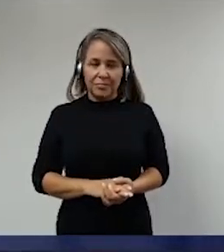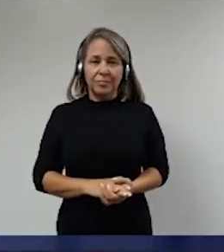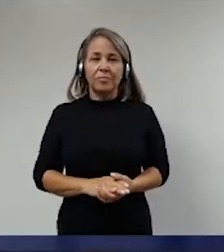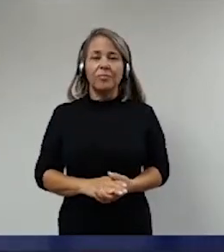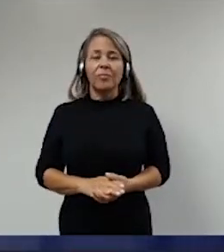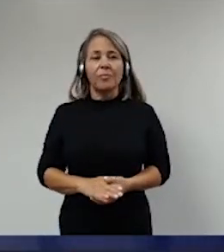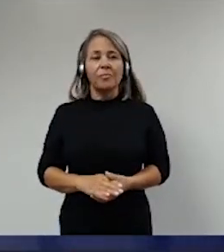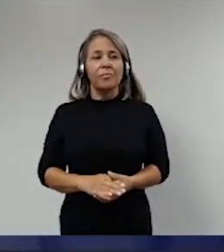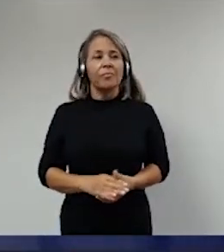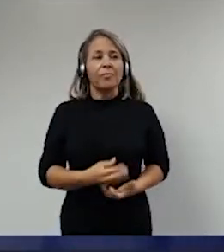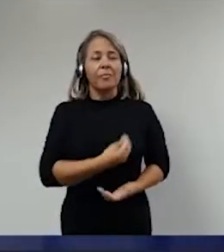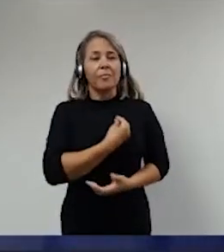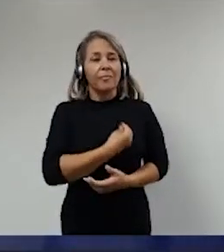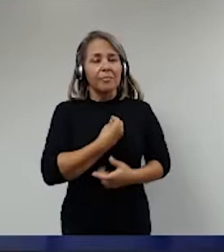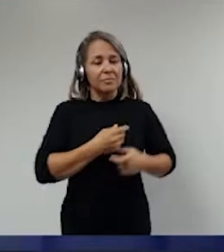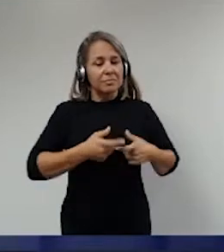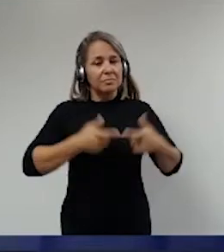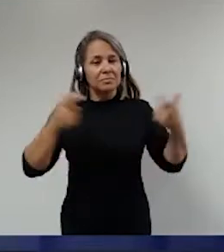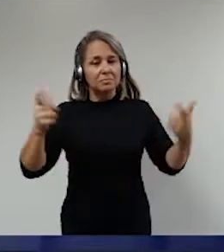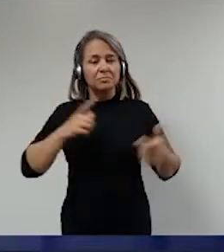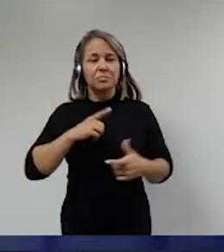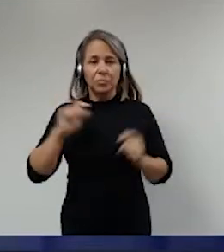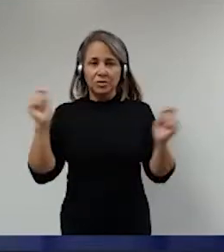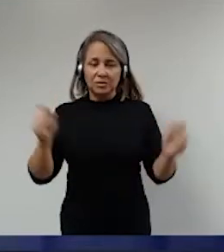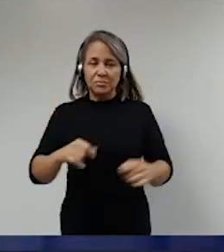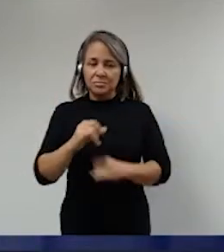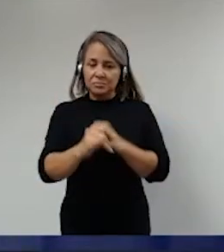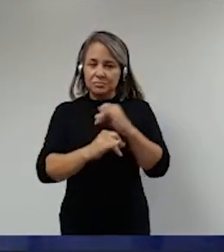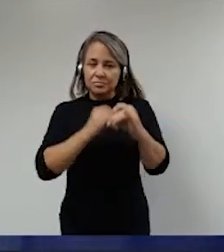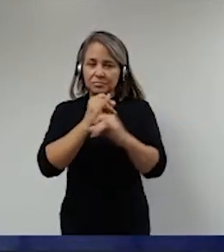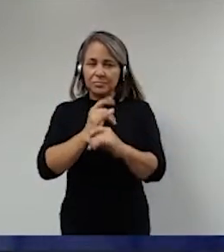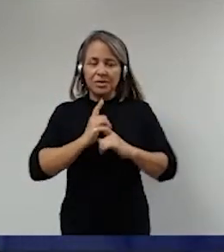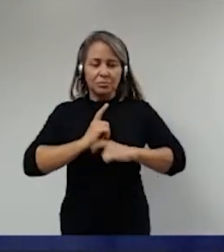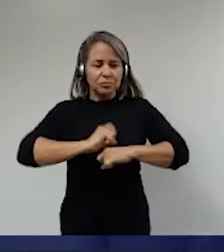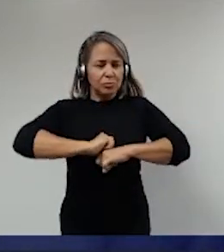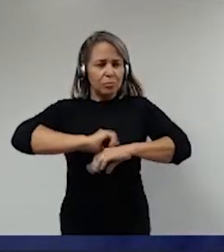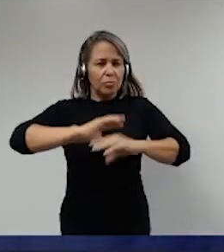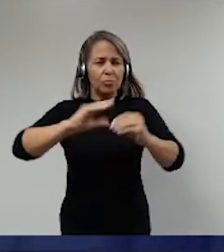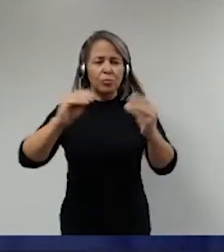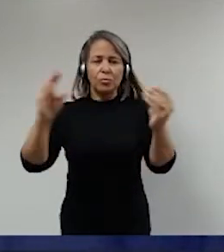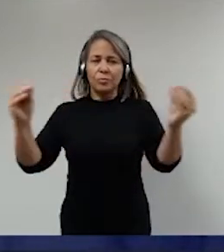cresceu, então a gente tem sistemas de transmissão de dados, então nós temos realmente muitas